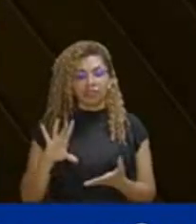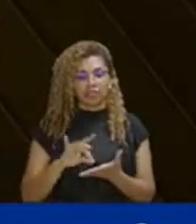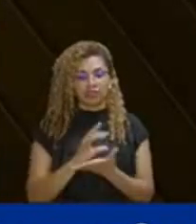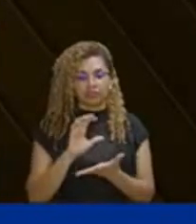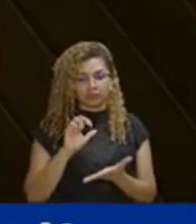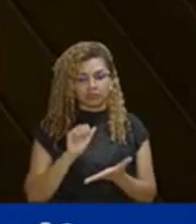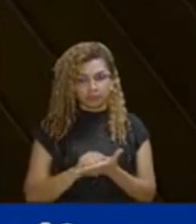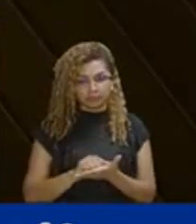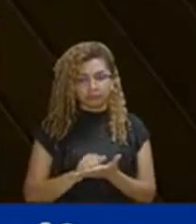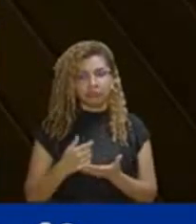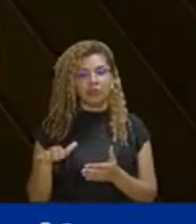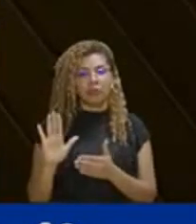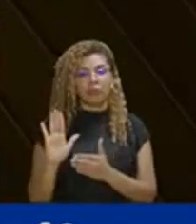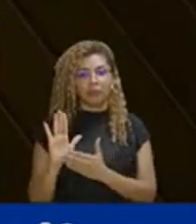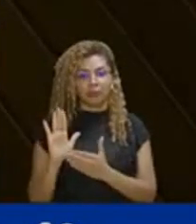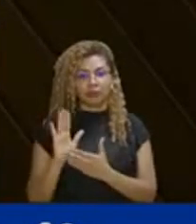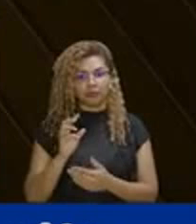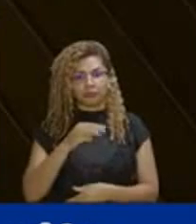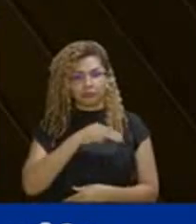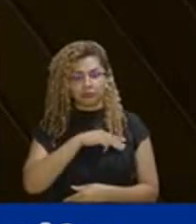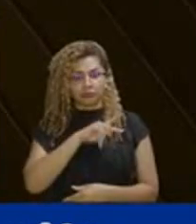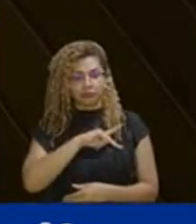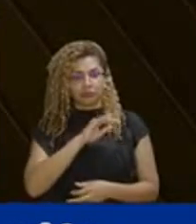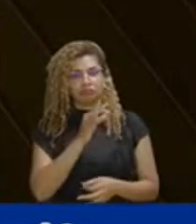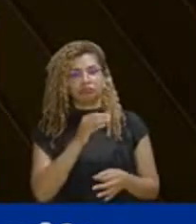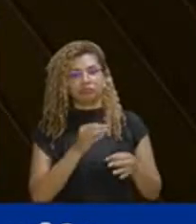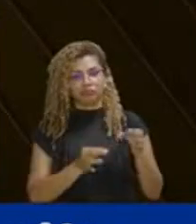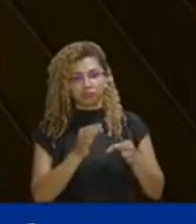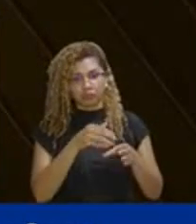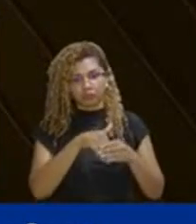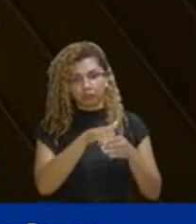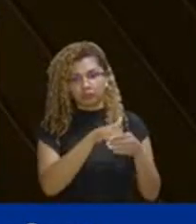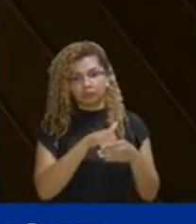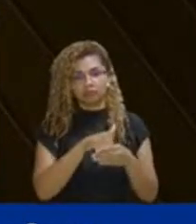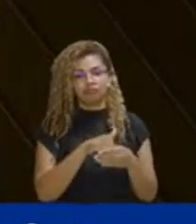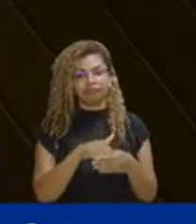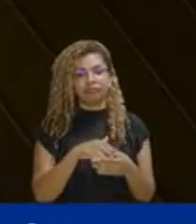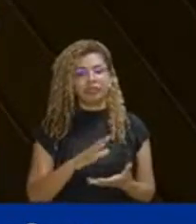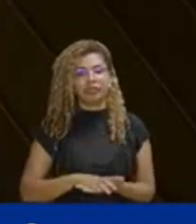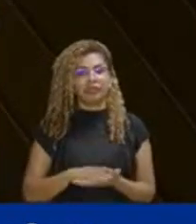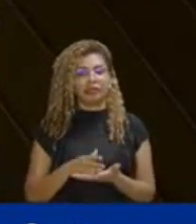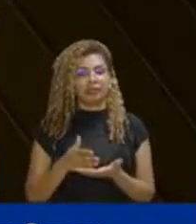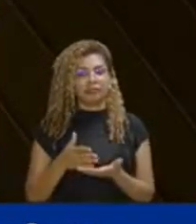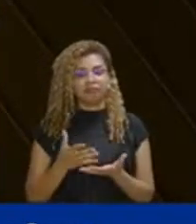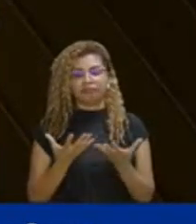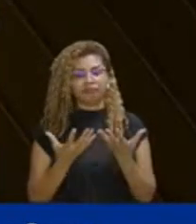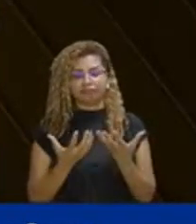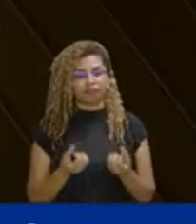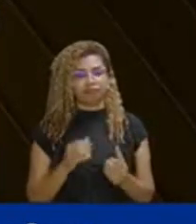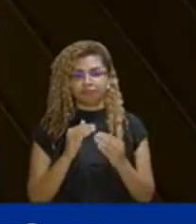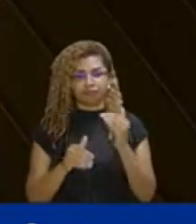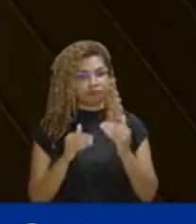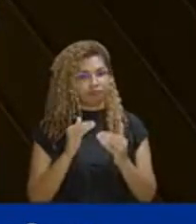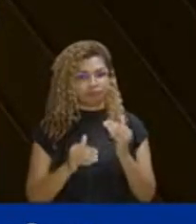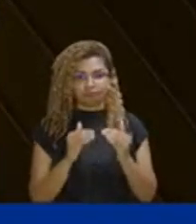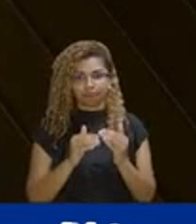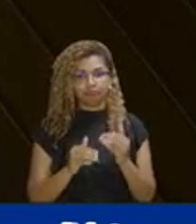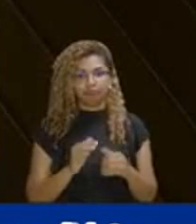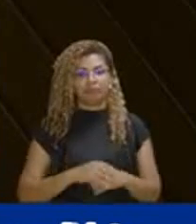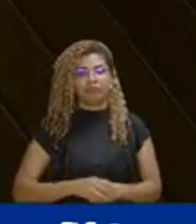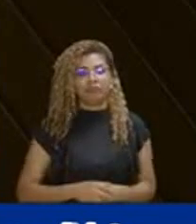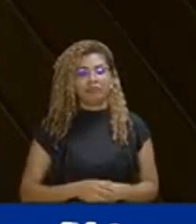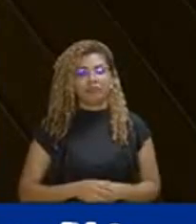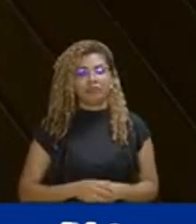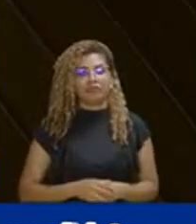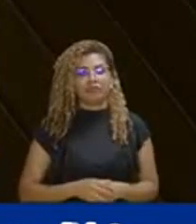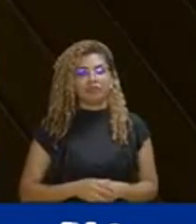candidatura proposta pelo Ministério Público Eleitoral, indeferiu o pedido de registro de candidatura da segunda recorrente. Na origem, a sentença indeferiu